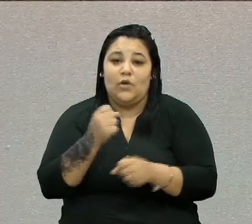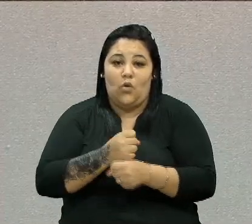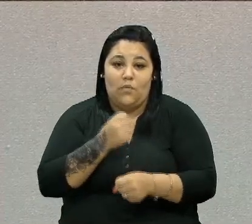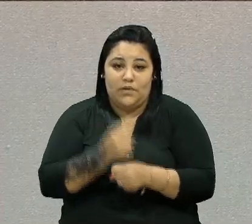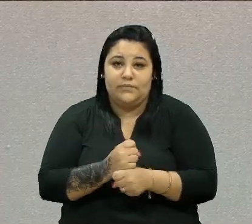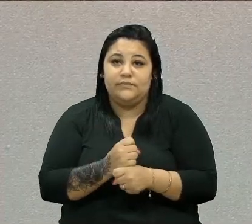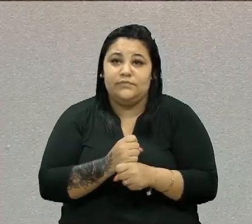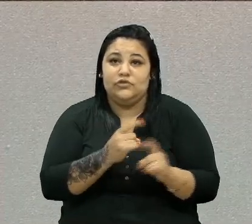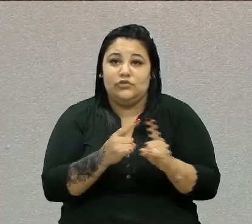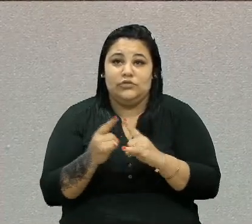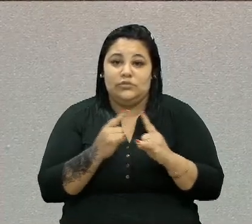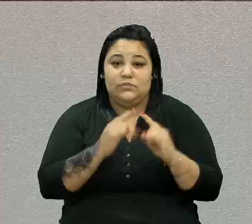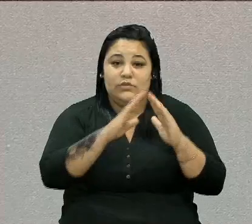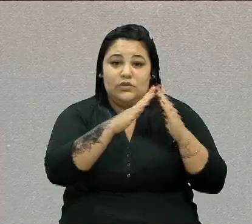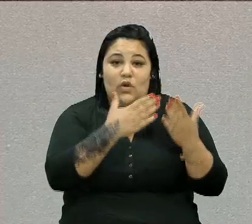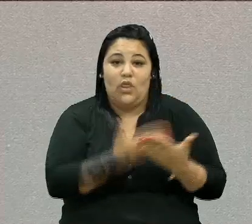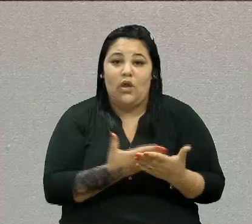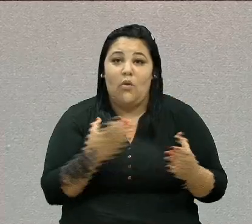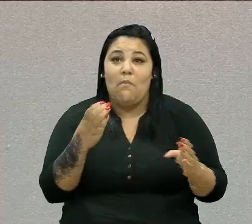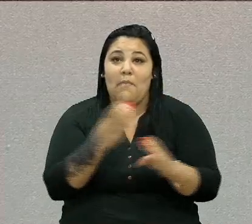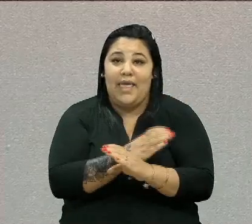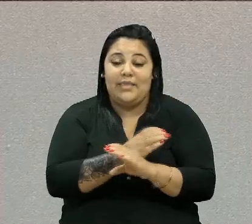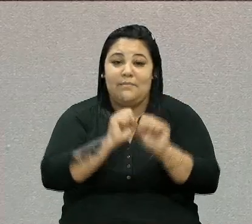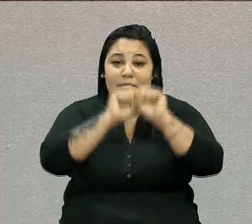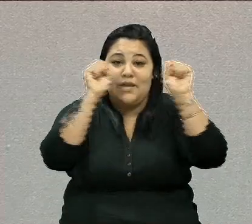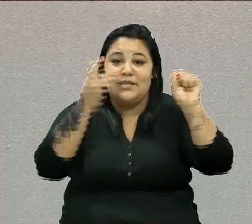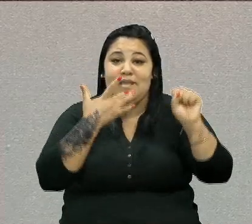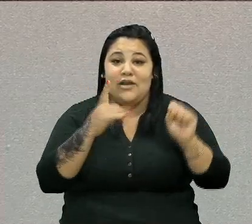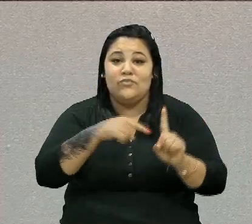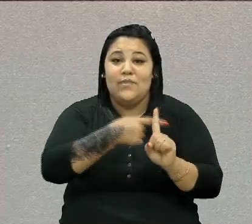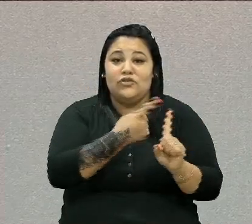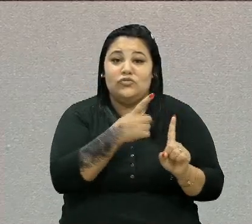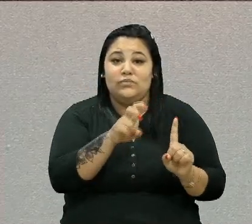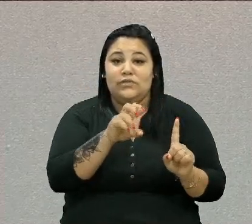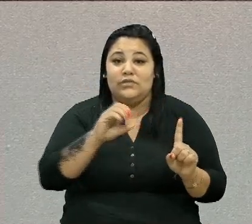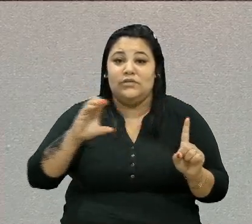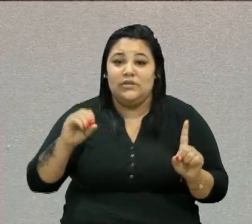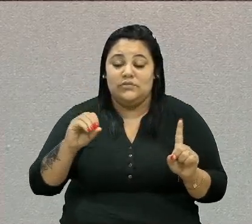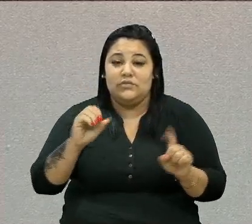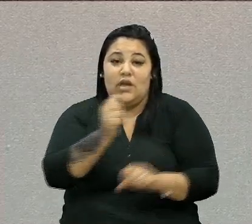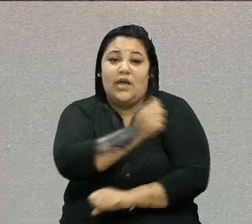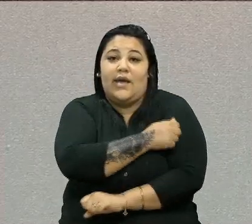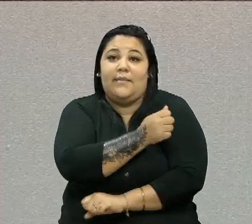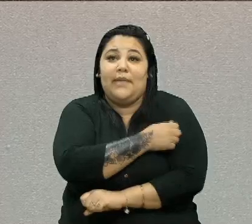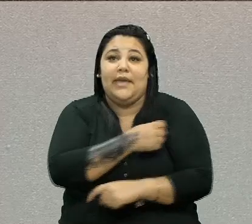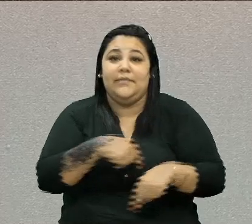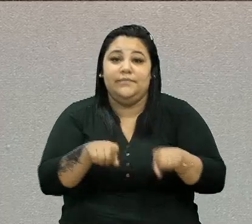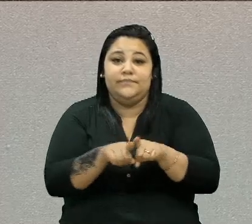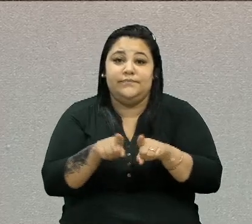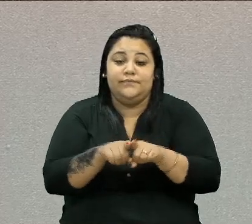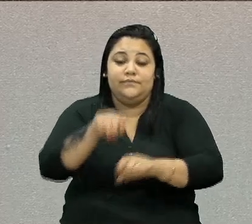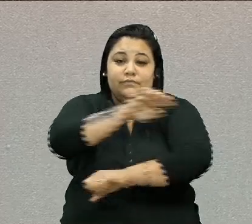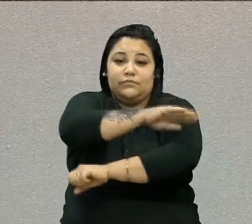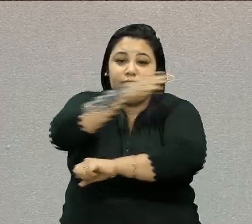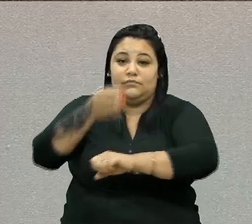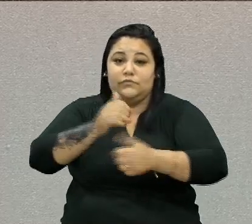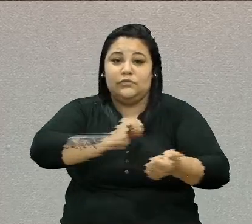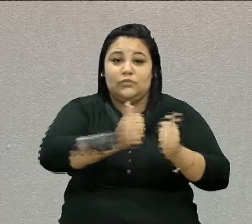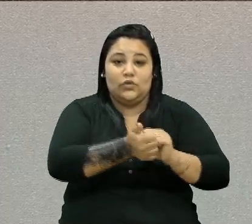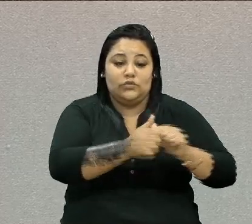uma escola em turno integral para mais de 1.500 alunos naquele local, com quadra esportiva, salas